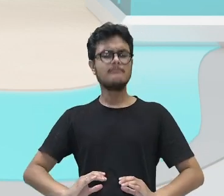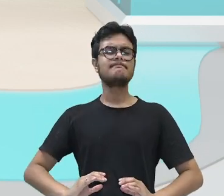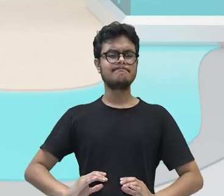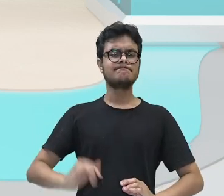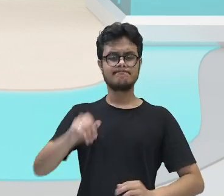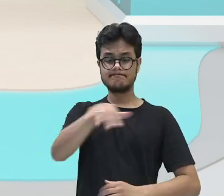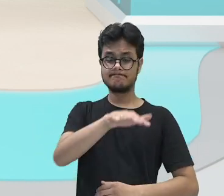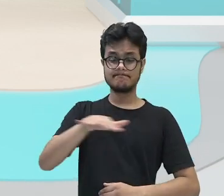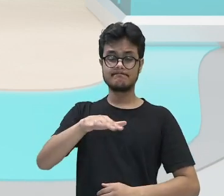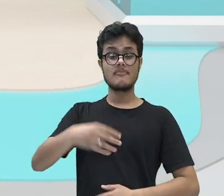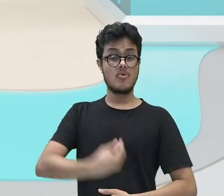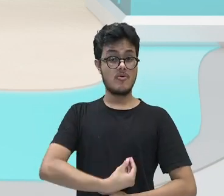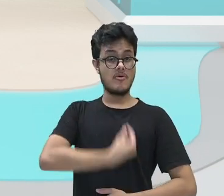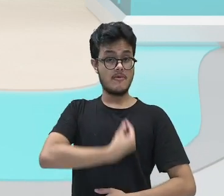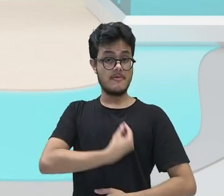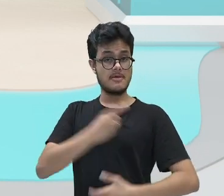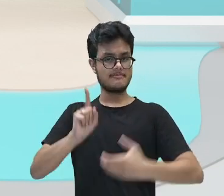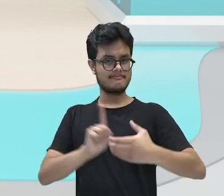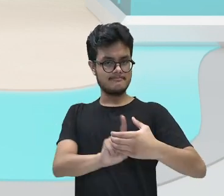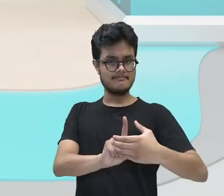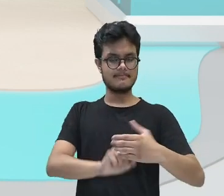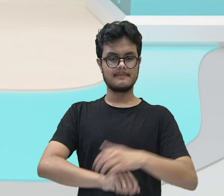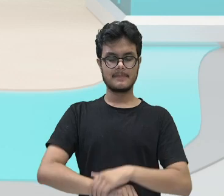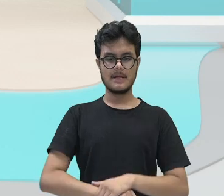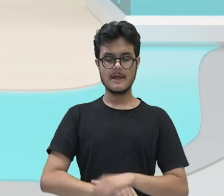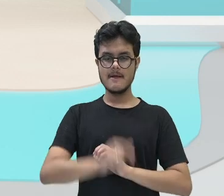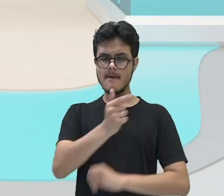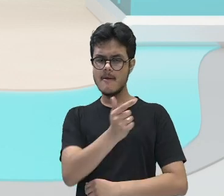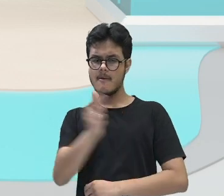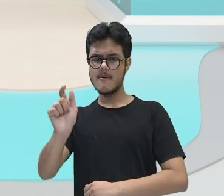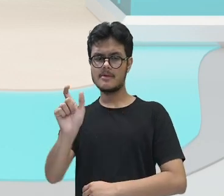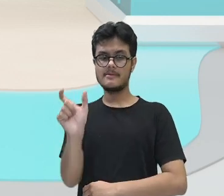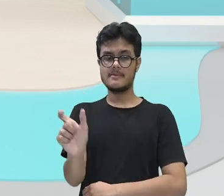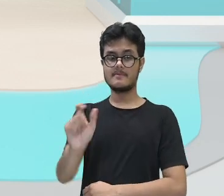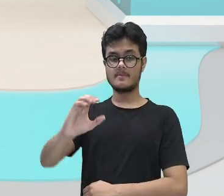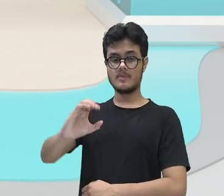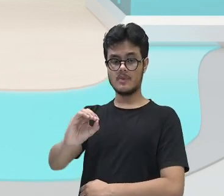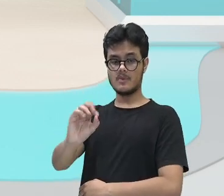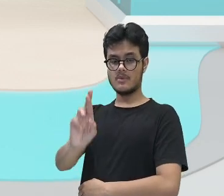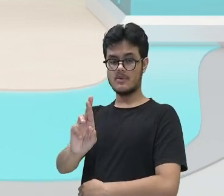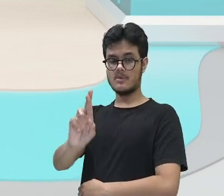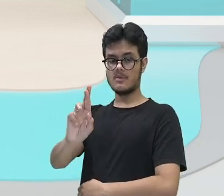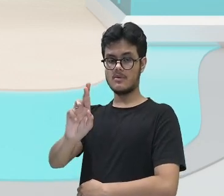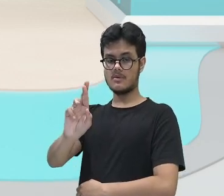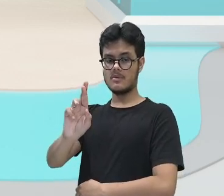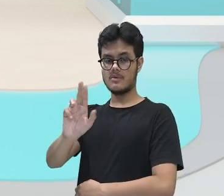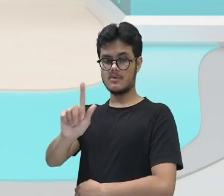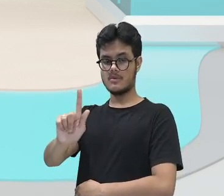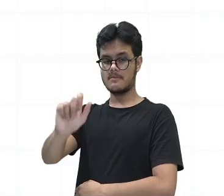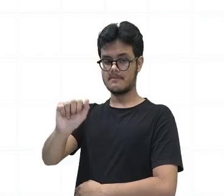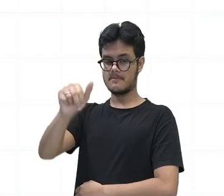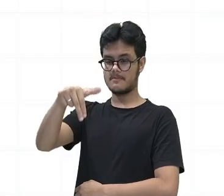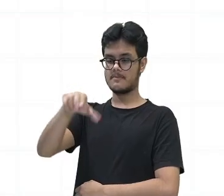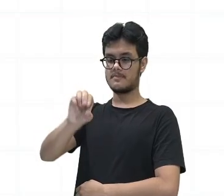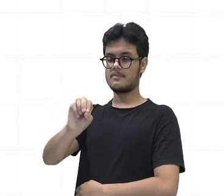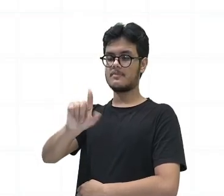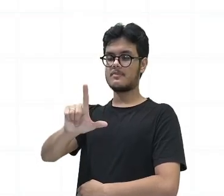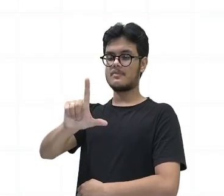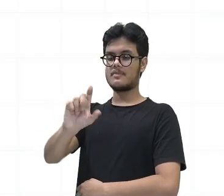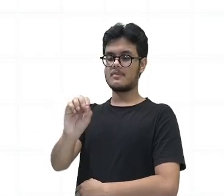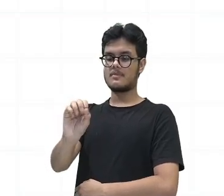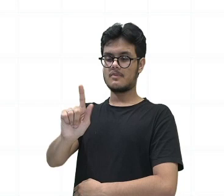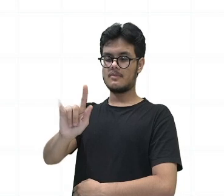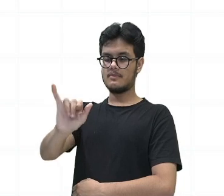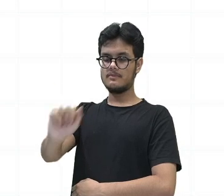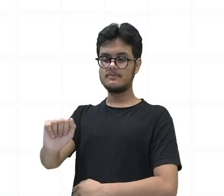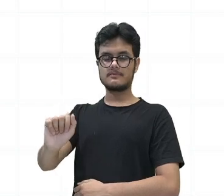música, que estudam os hábitos, certo? Que envolve essa questão da música. Aí nós temos outra palavrinha, vamos ver,